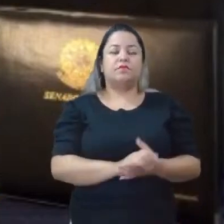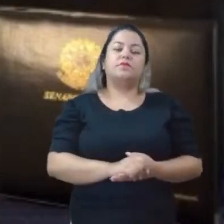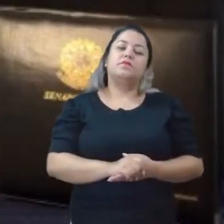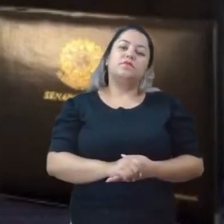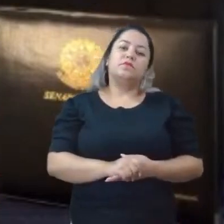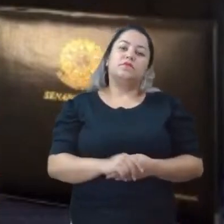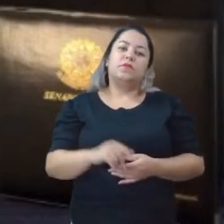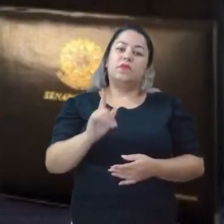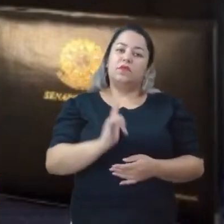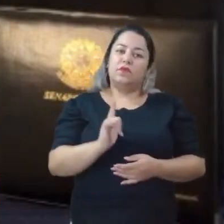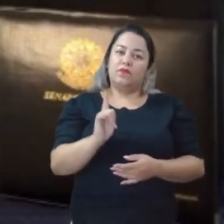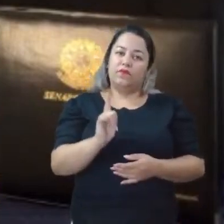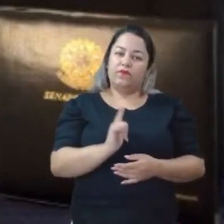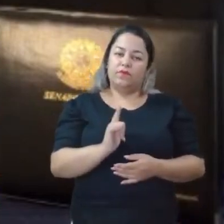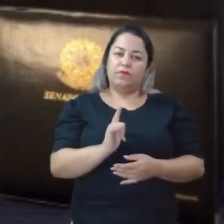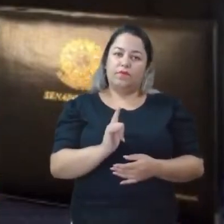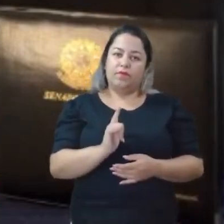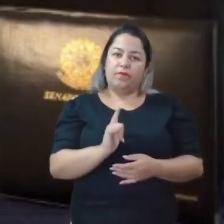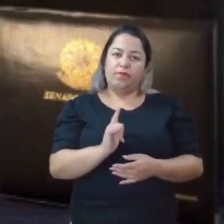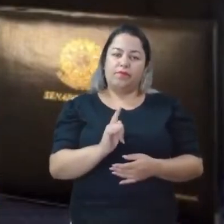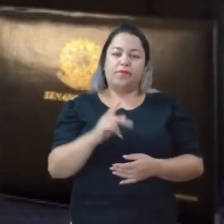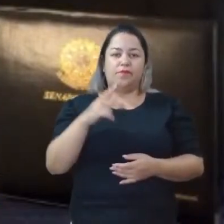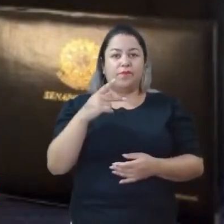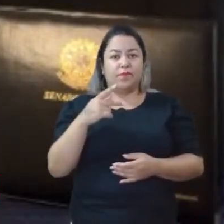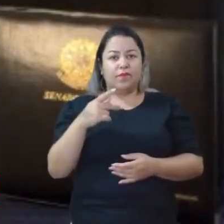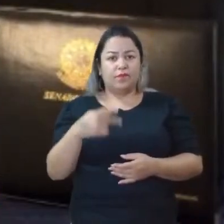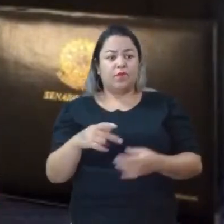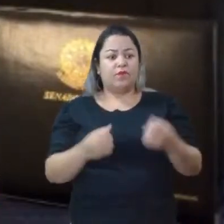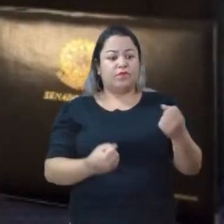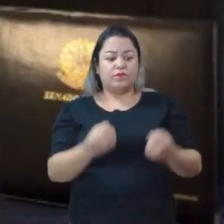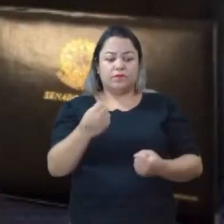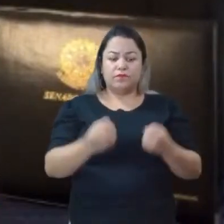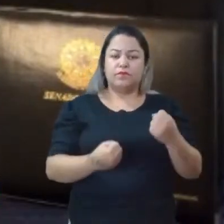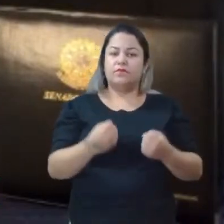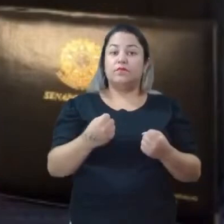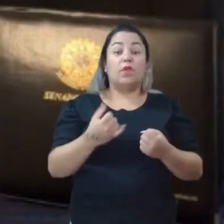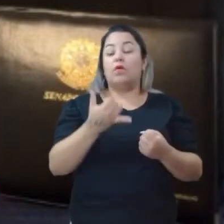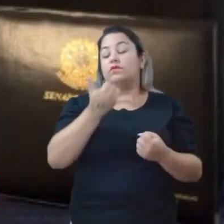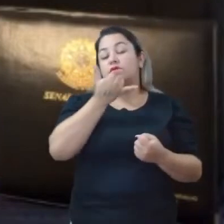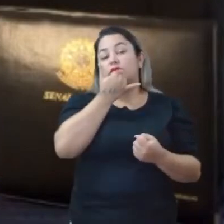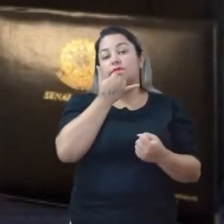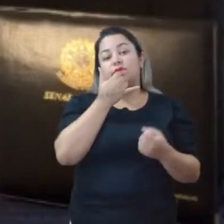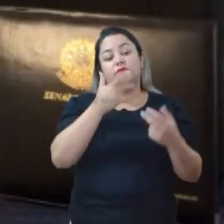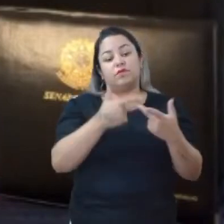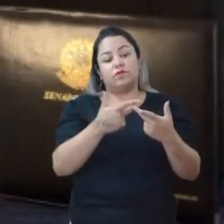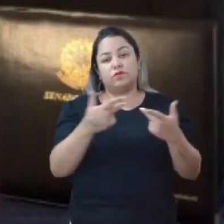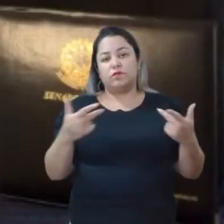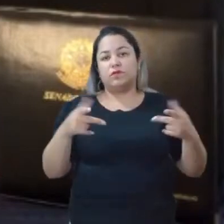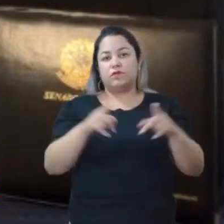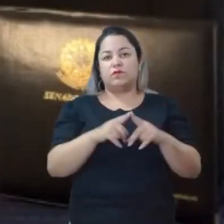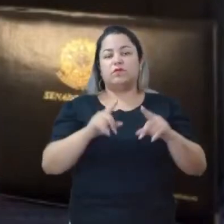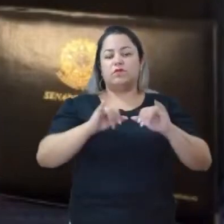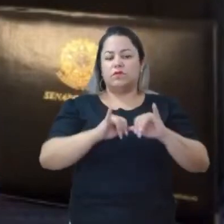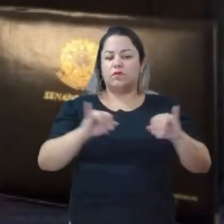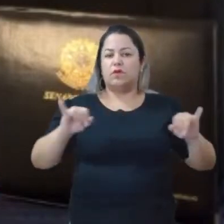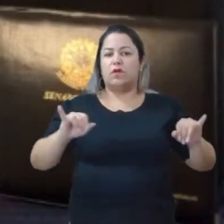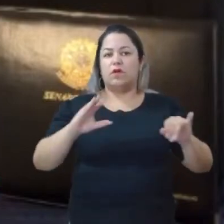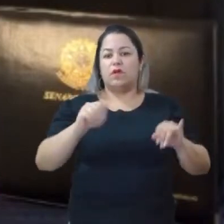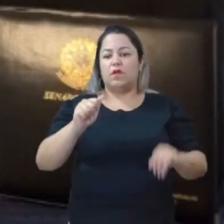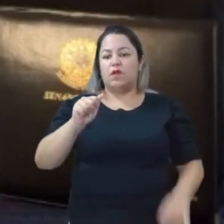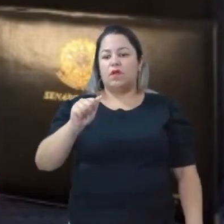teve os seus veículos de campanha abordados pela polícia da